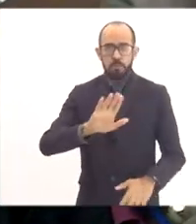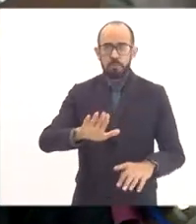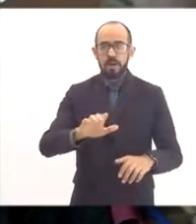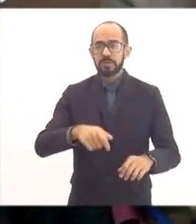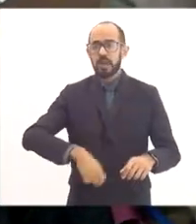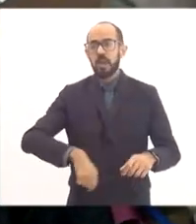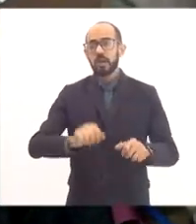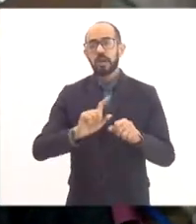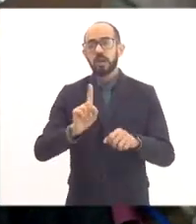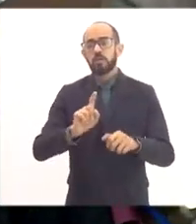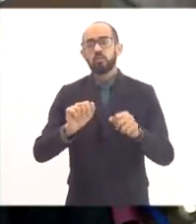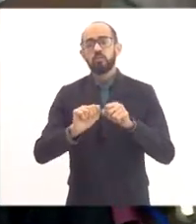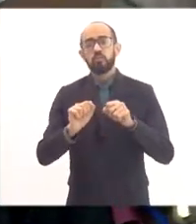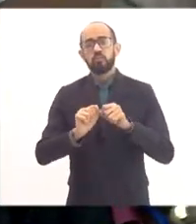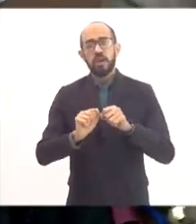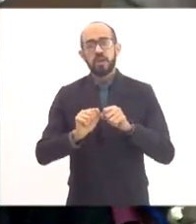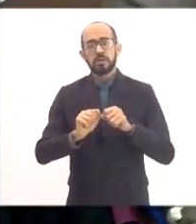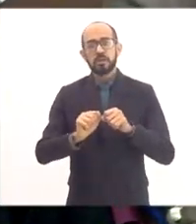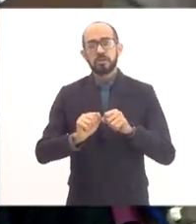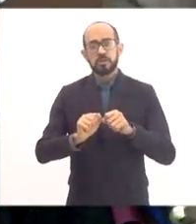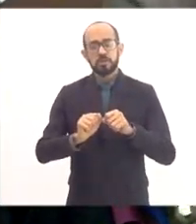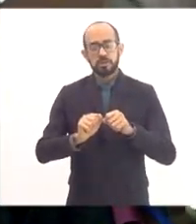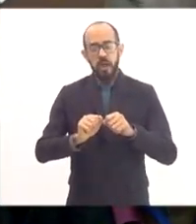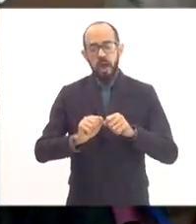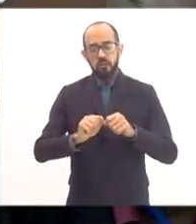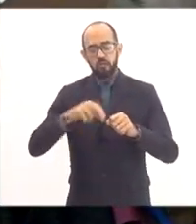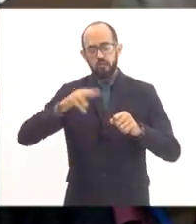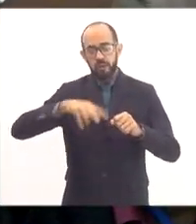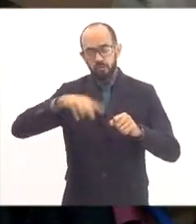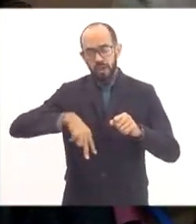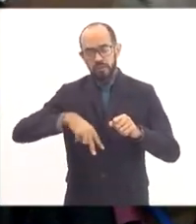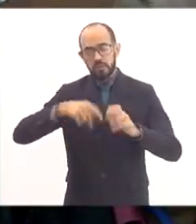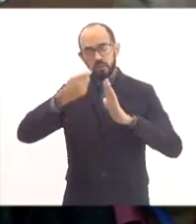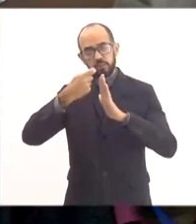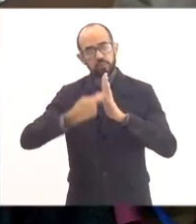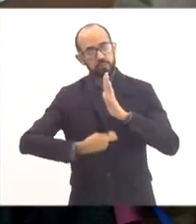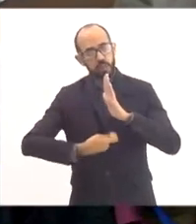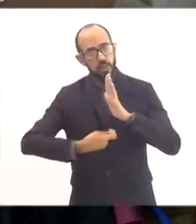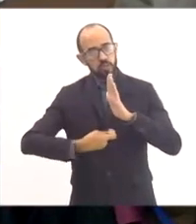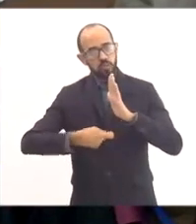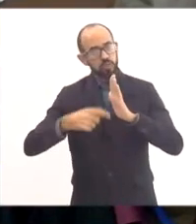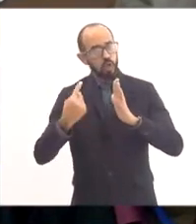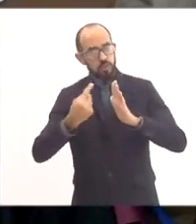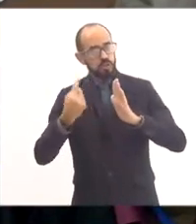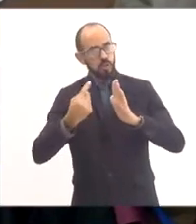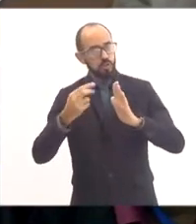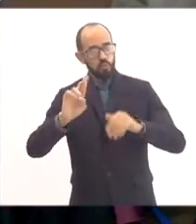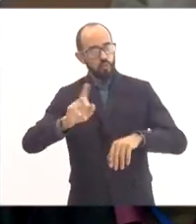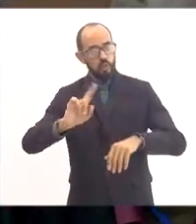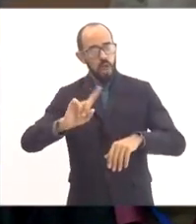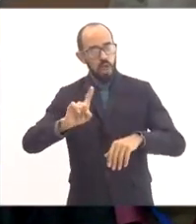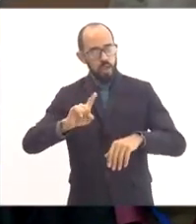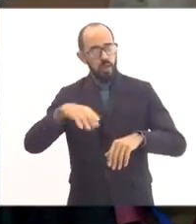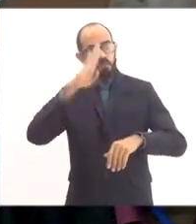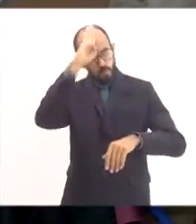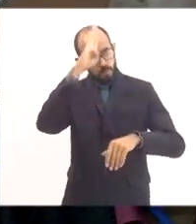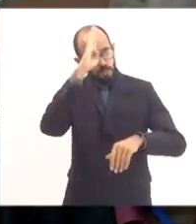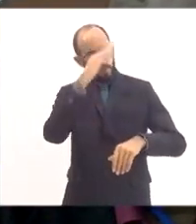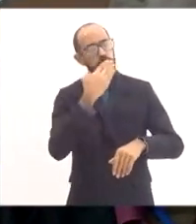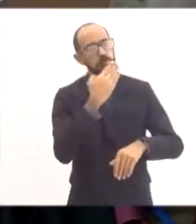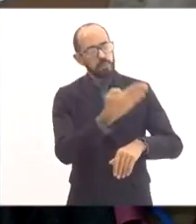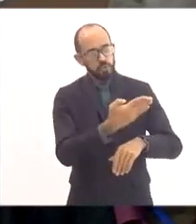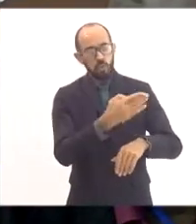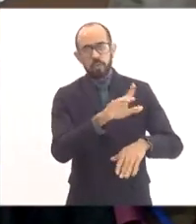sozinhas. Foi feito o pedido do Corpo de Bombeiros para corrigir novas redações de candidatos eliminados. E nós fomos preteridos por quê? Nós